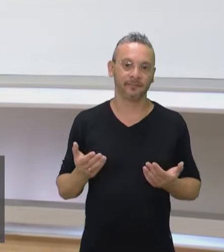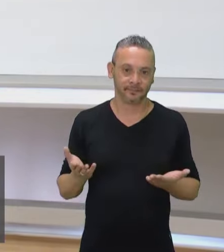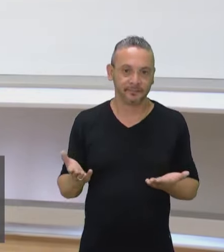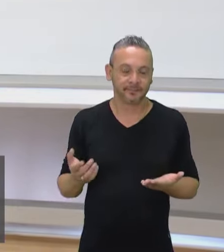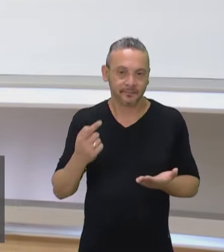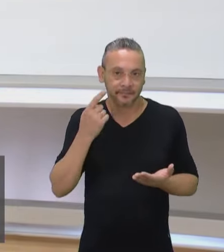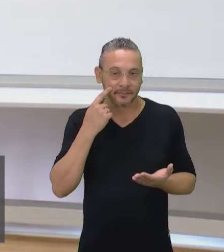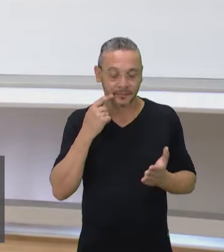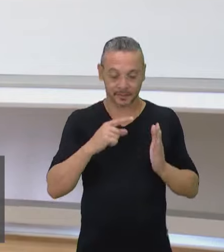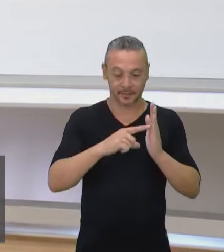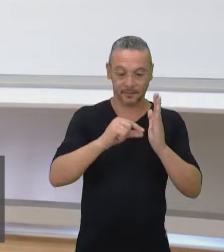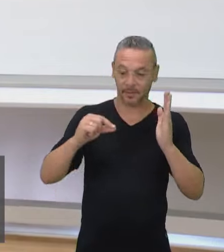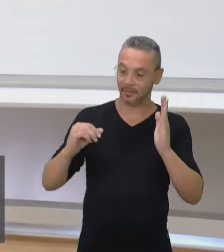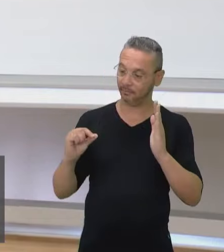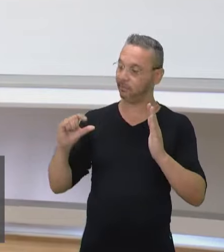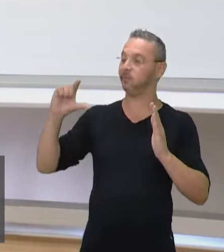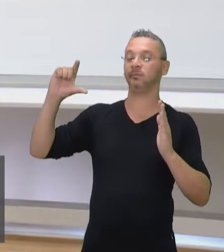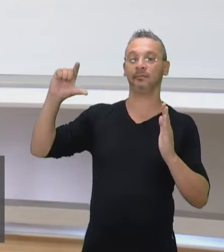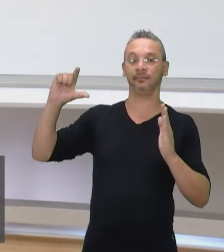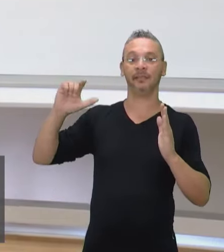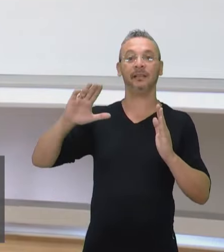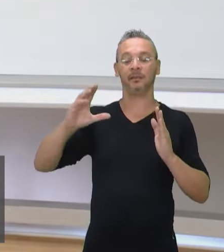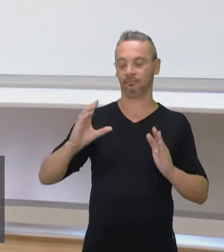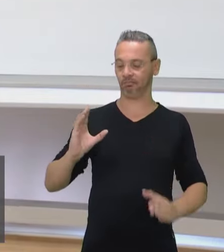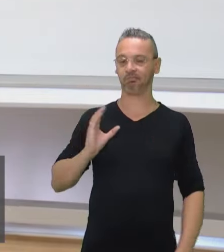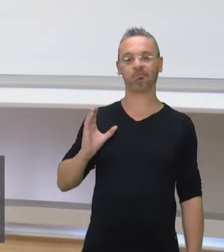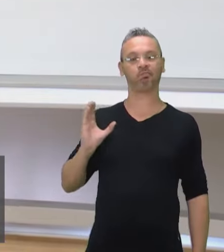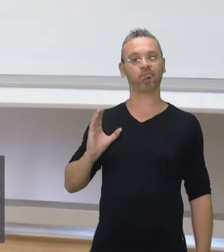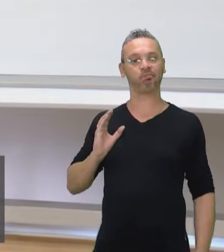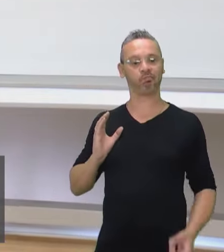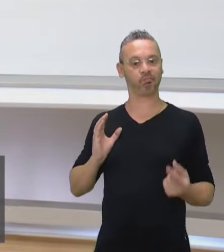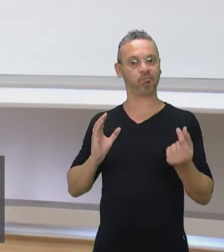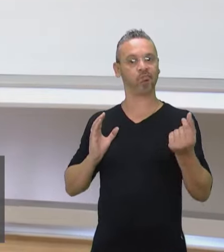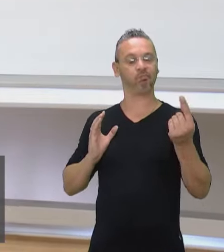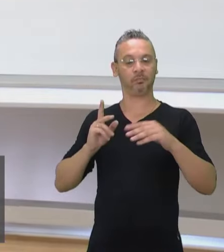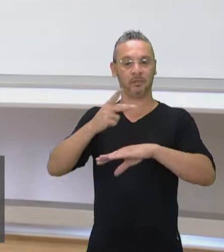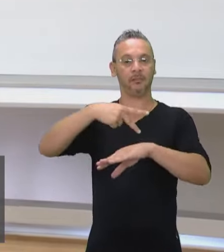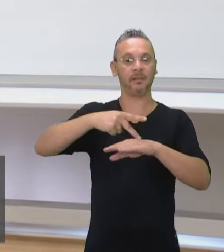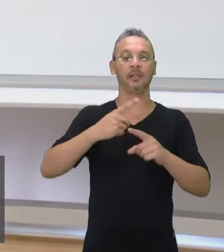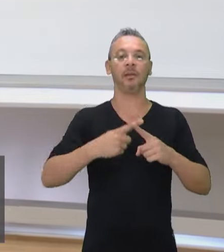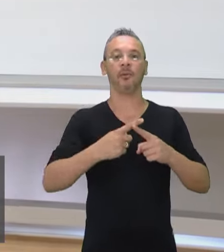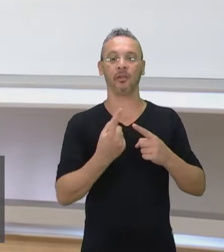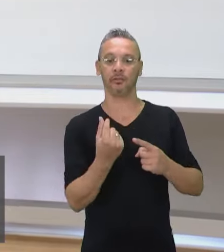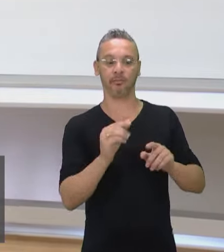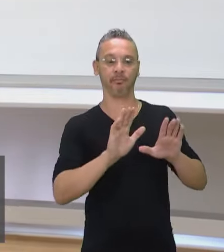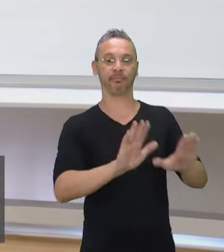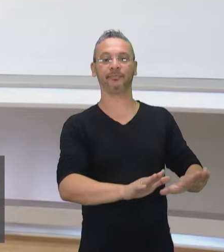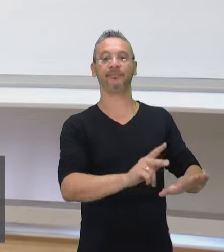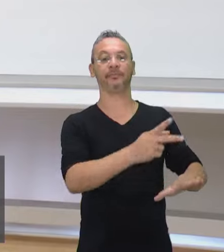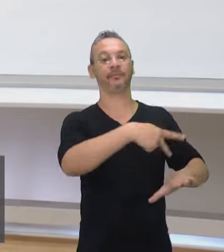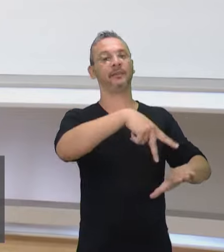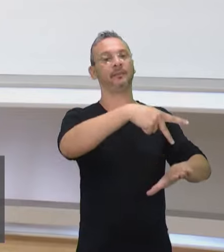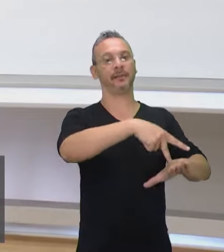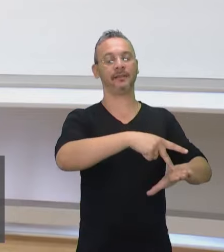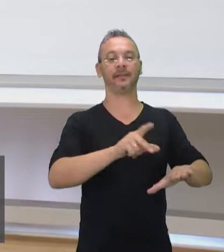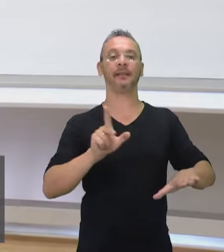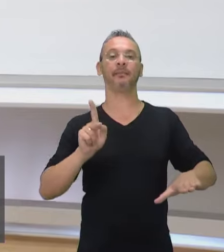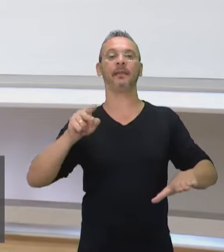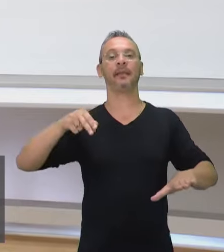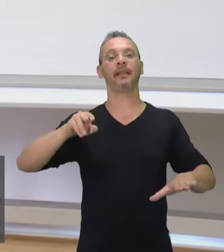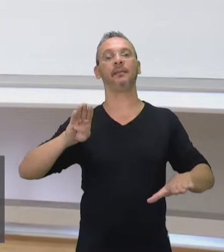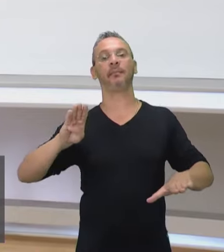PIB tão alto, mas ele pode ser mais rico no sentido de que as riquezas permaneceram naquele país, então ele tem um PNB